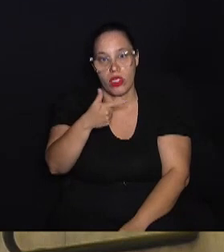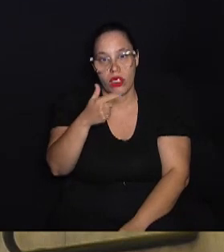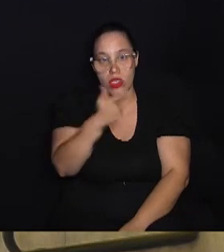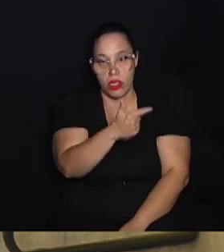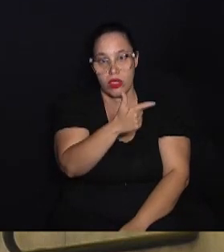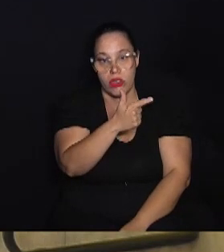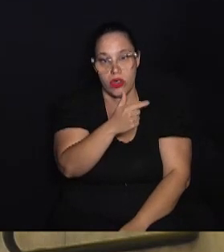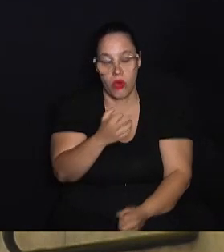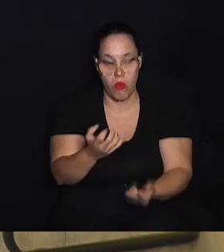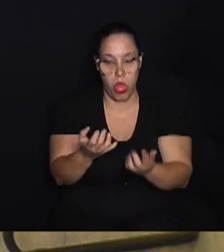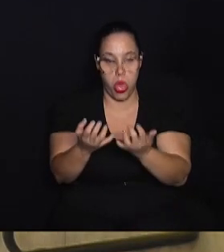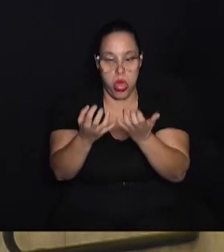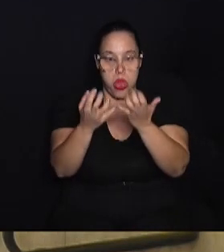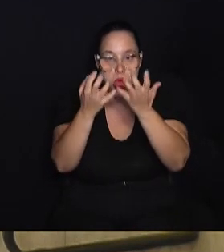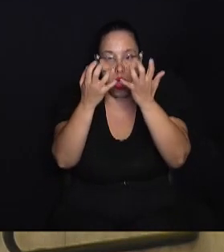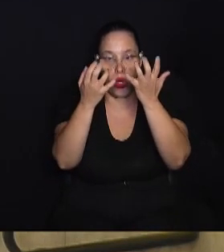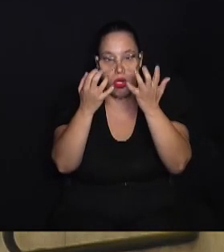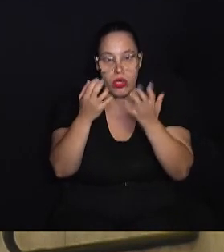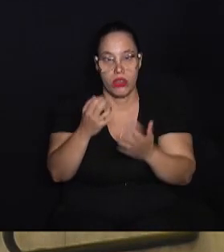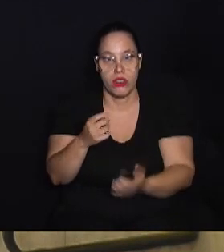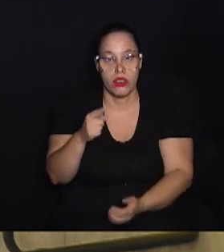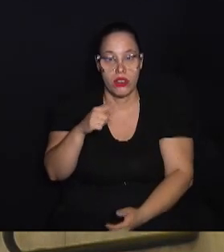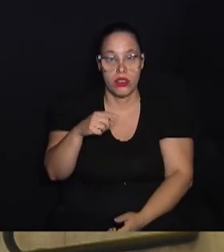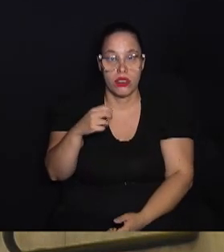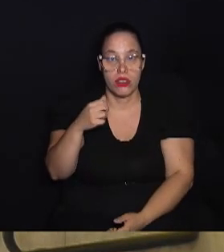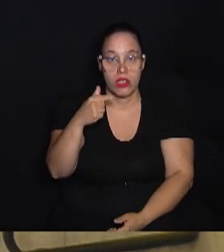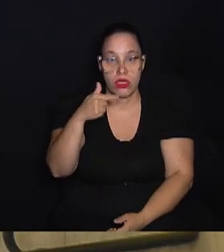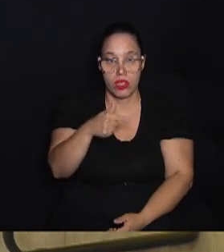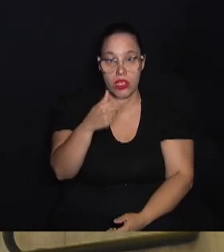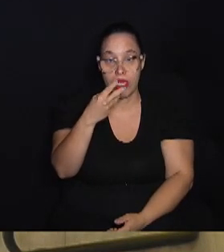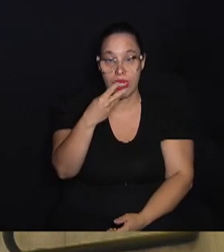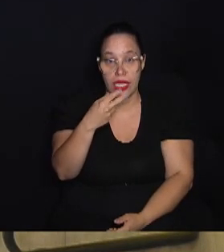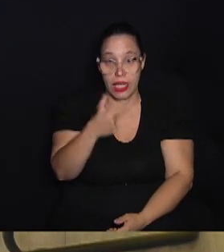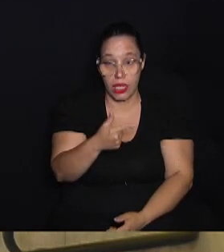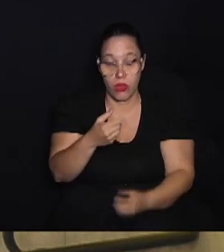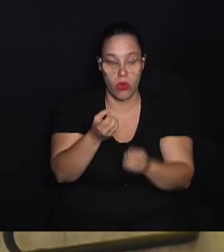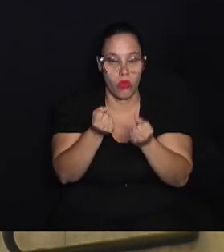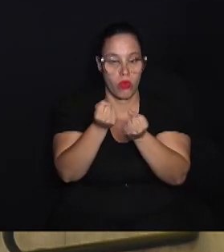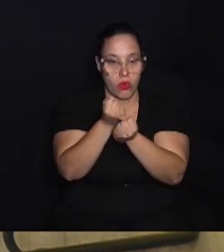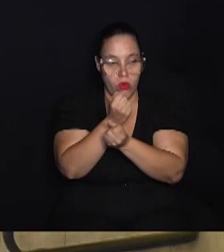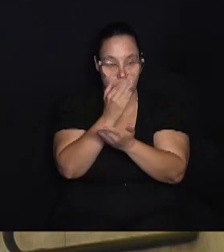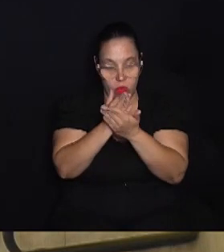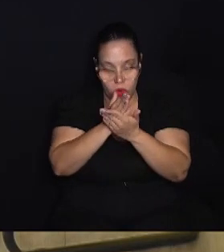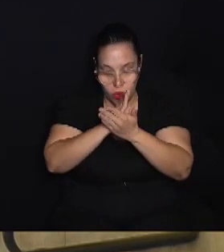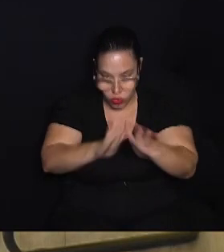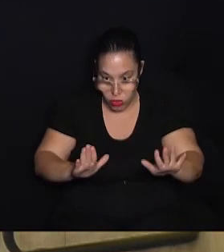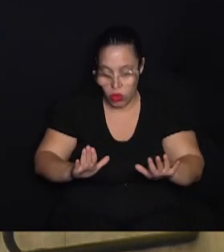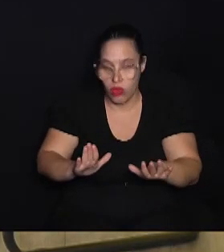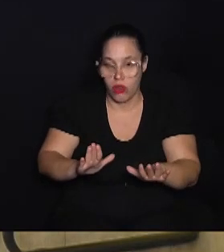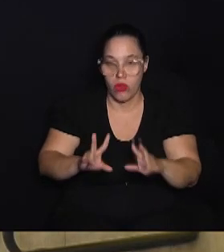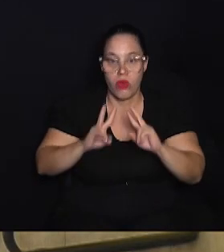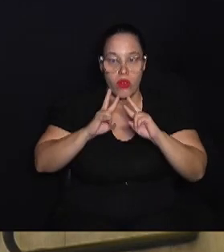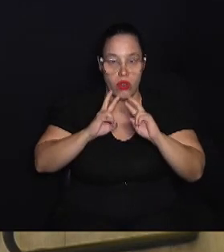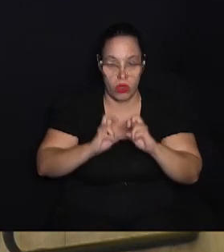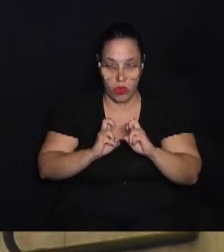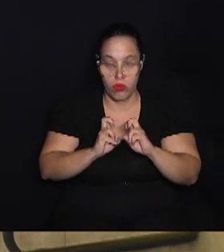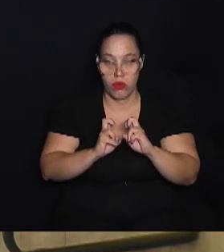122 incêndios e deles 72 foram extintos. Inclusive, a gente percebe que